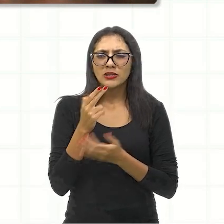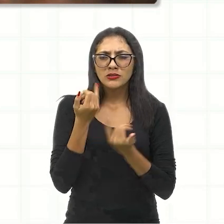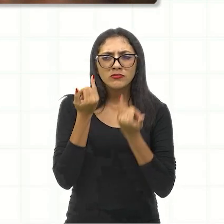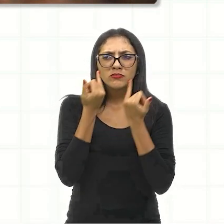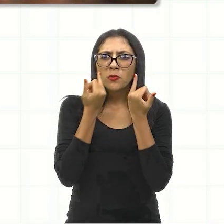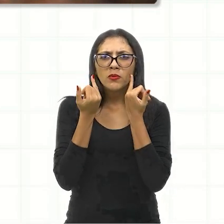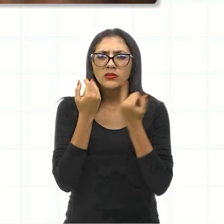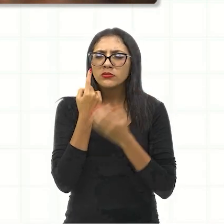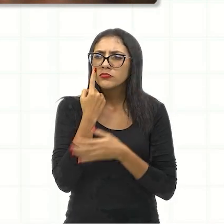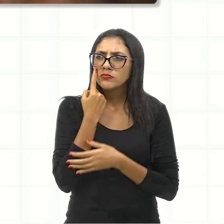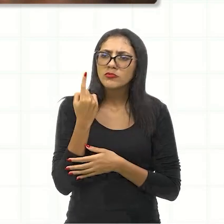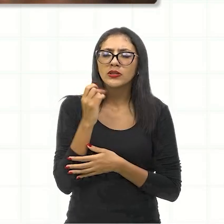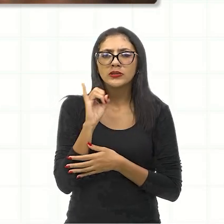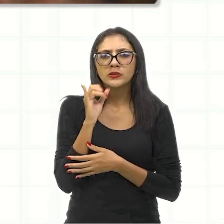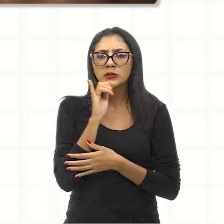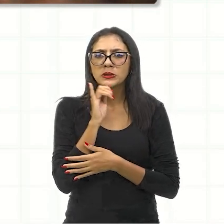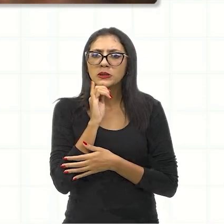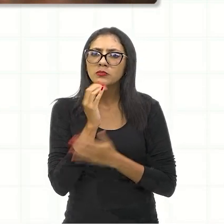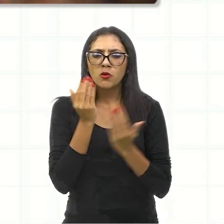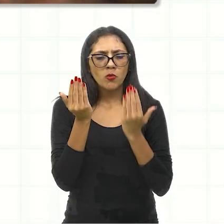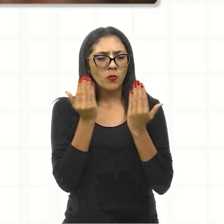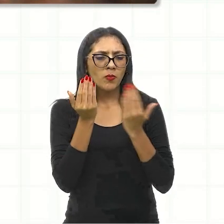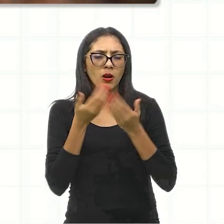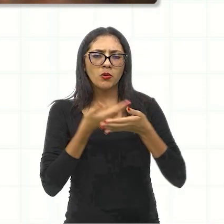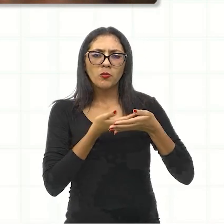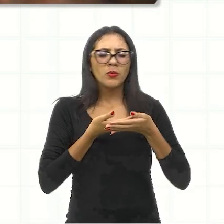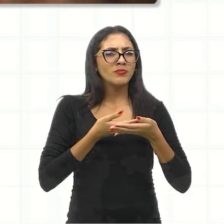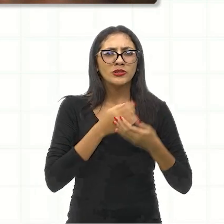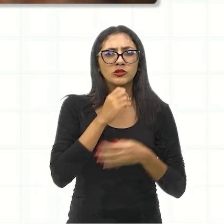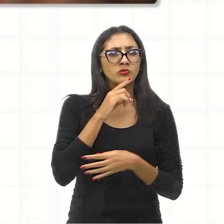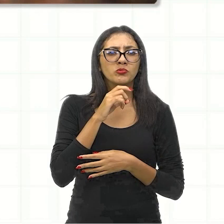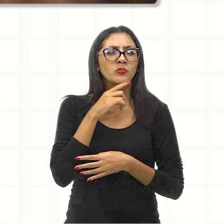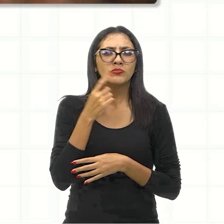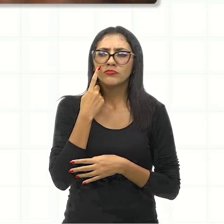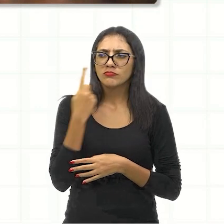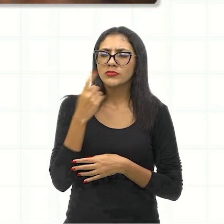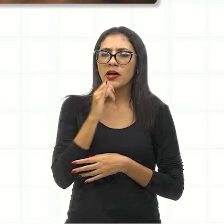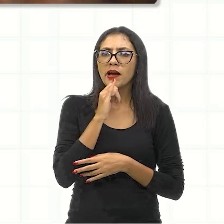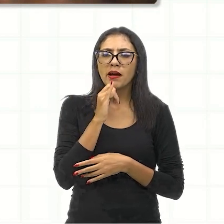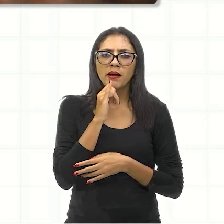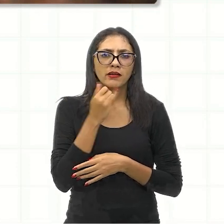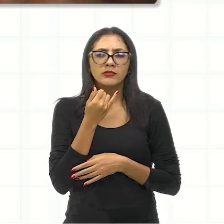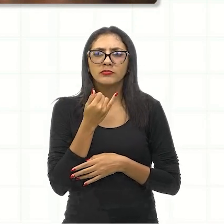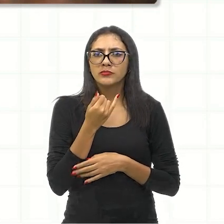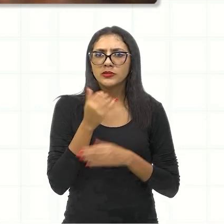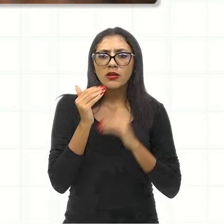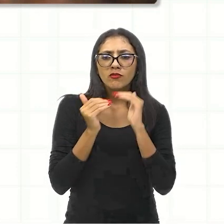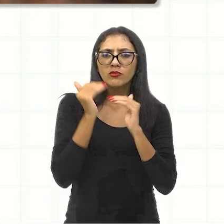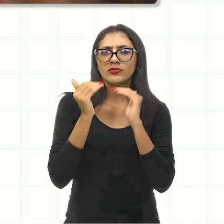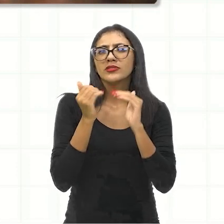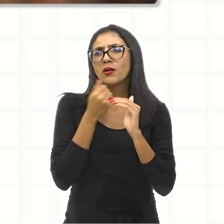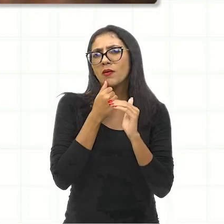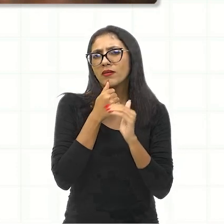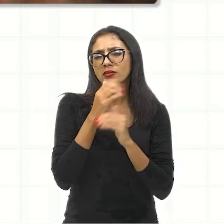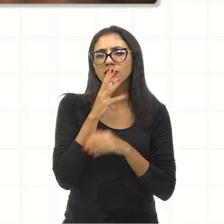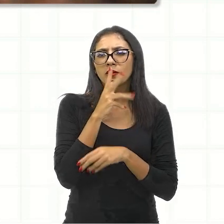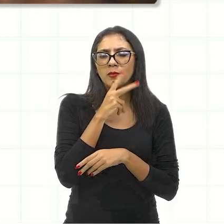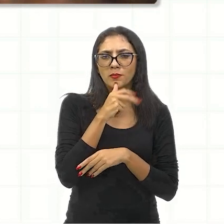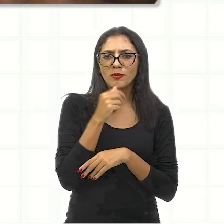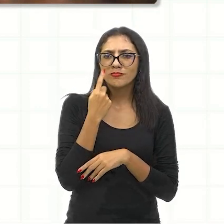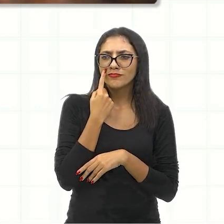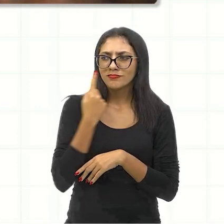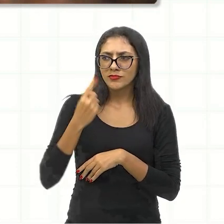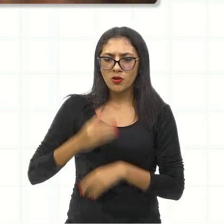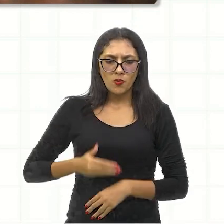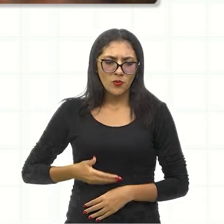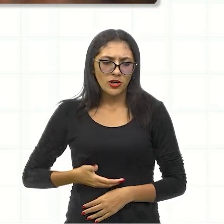identificar, né? Fazer um comparativo com o bebê, por exemplo, porque ele ainda está se formando. Então, como a gente está vendo aí, ó, o embrião ainda não tem